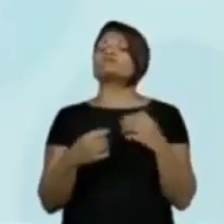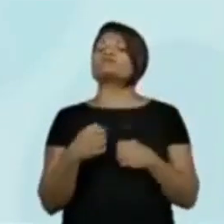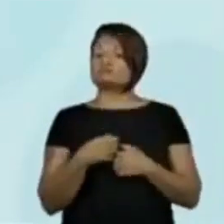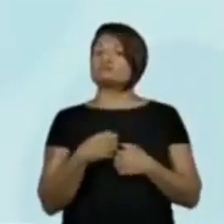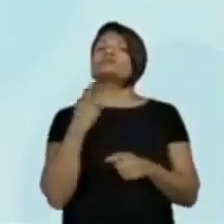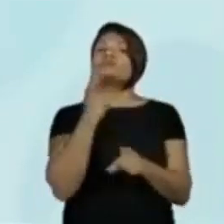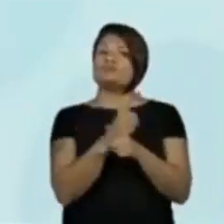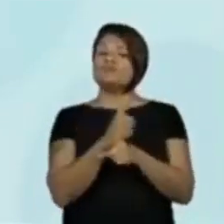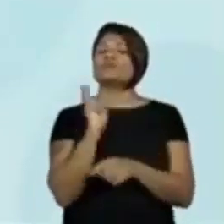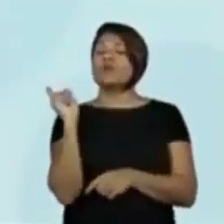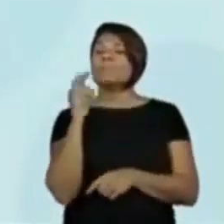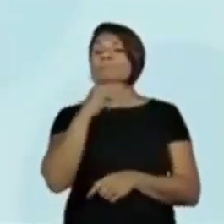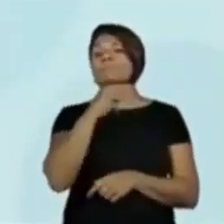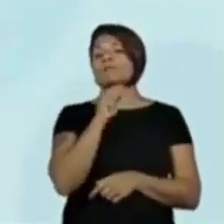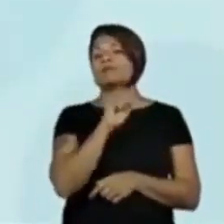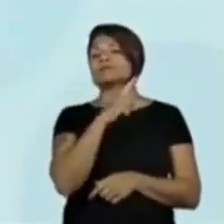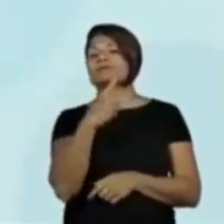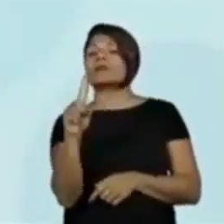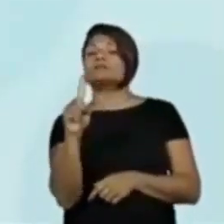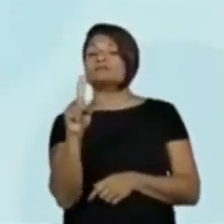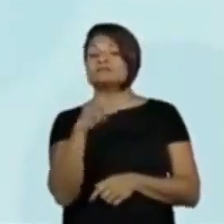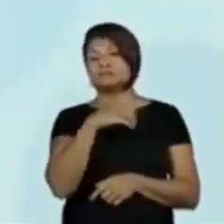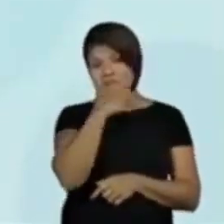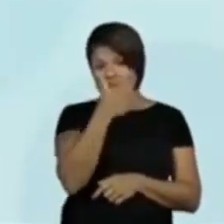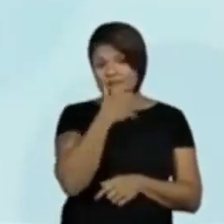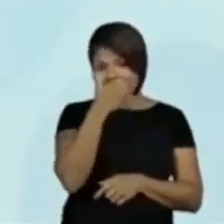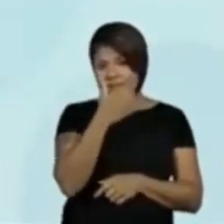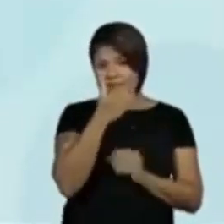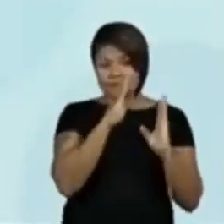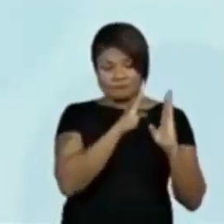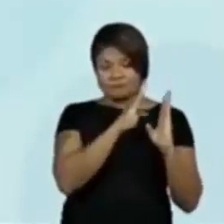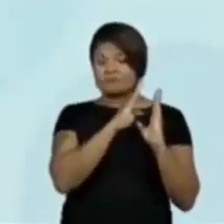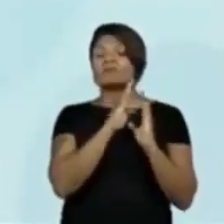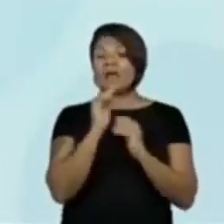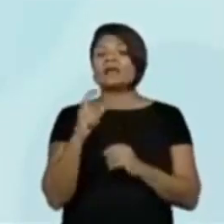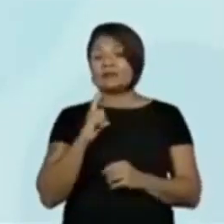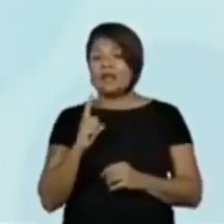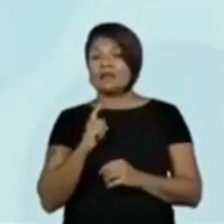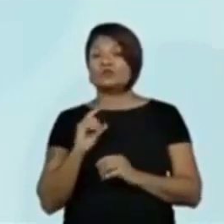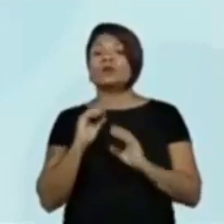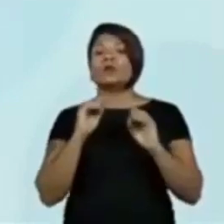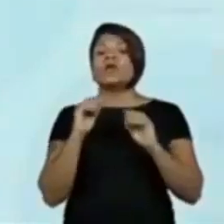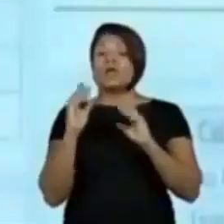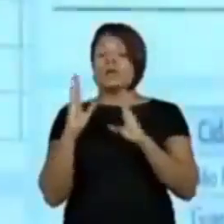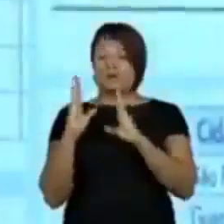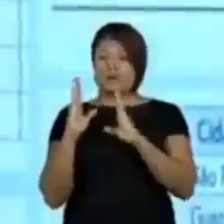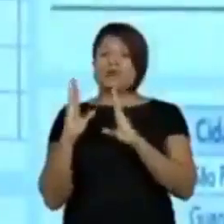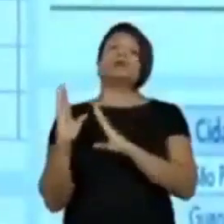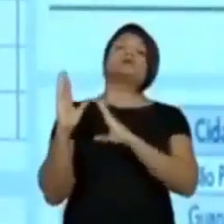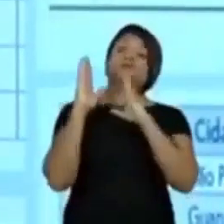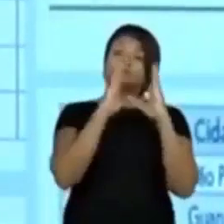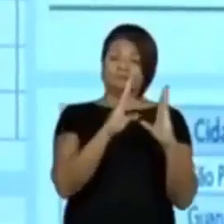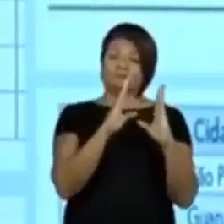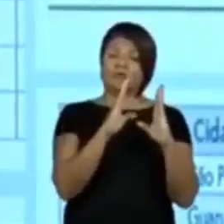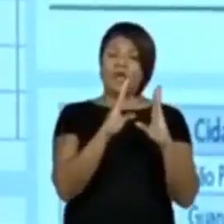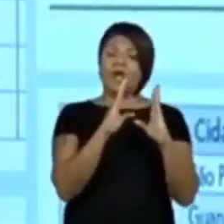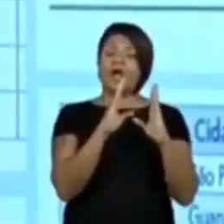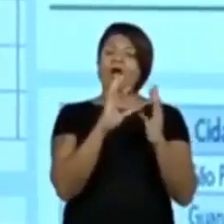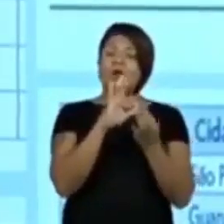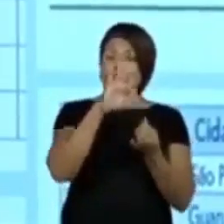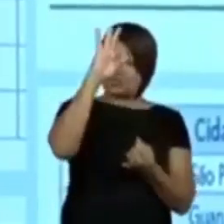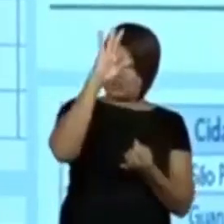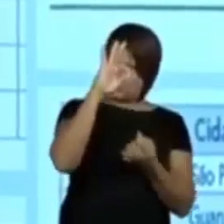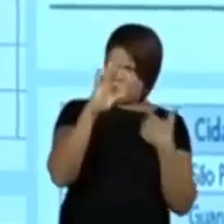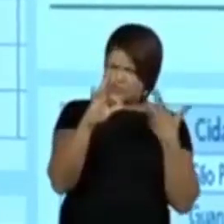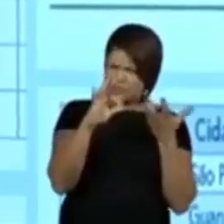a maçã. Dos meus descritores, eu quero saber a altura da muda?